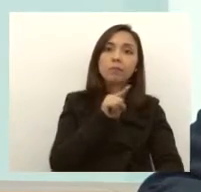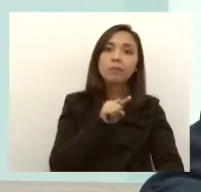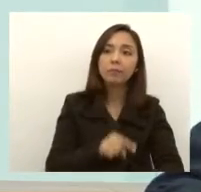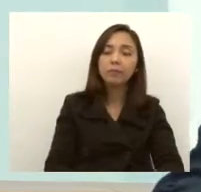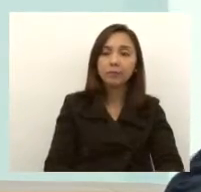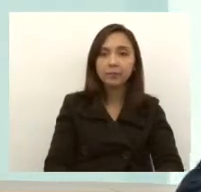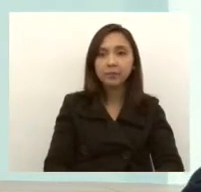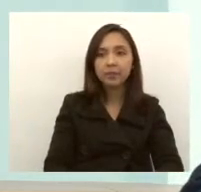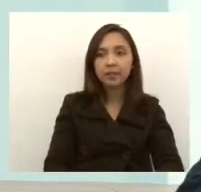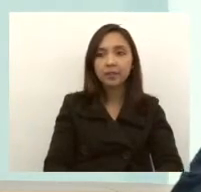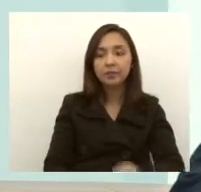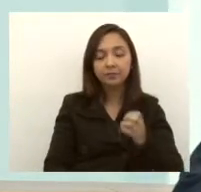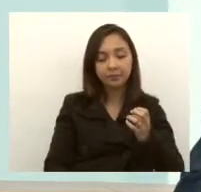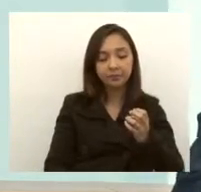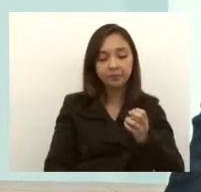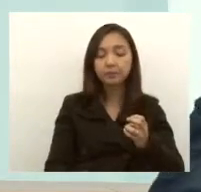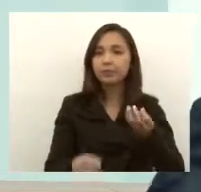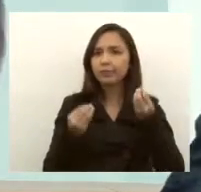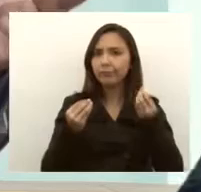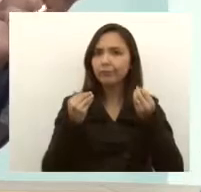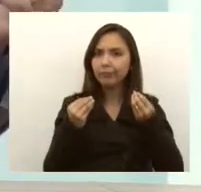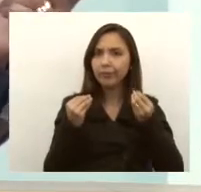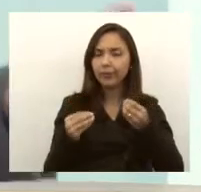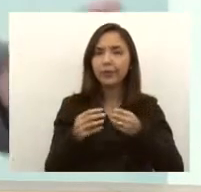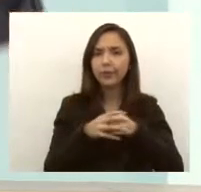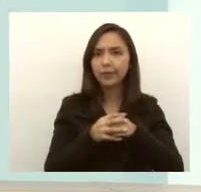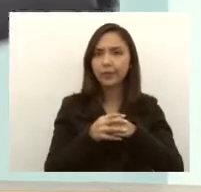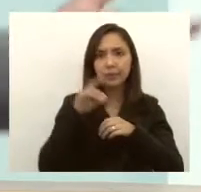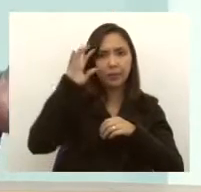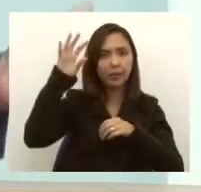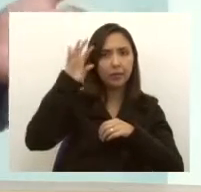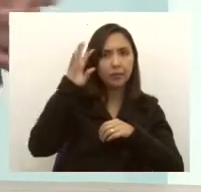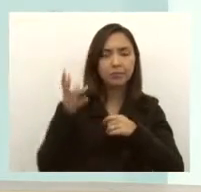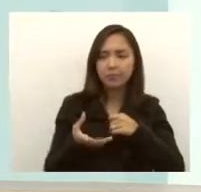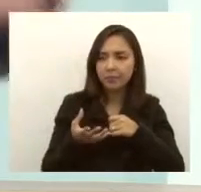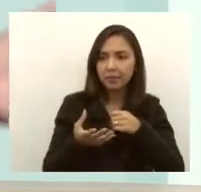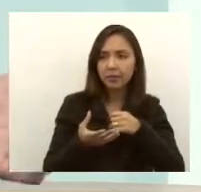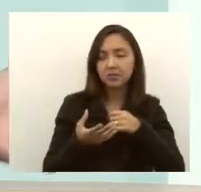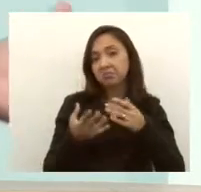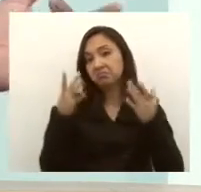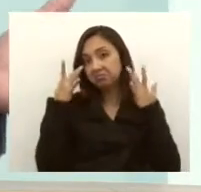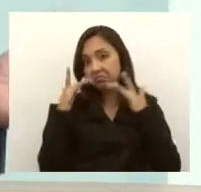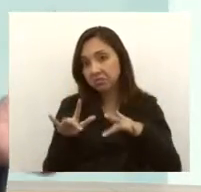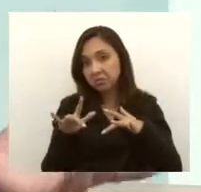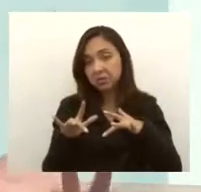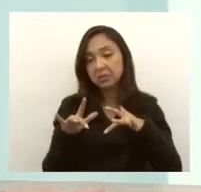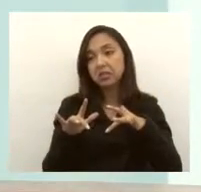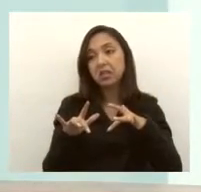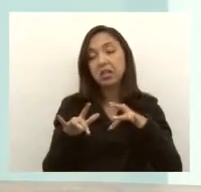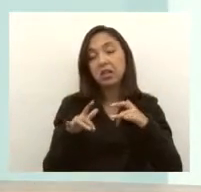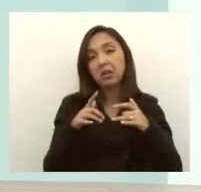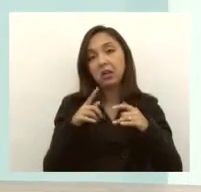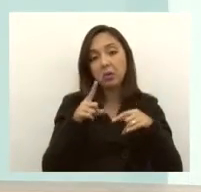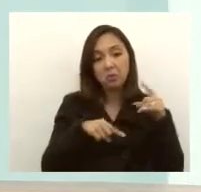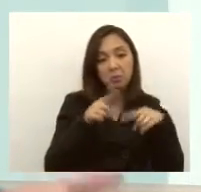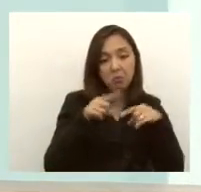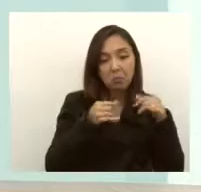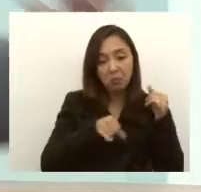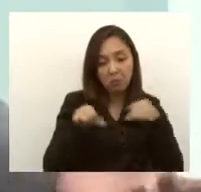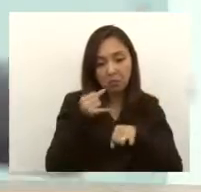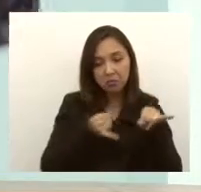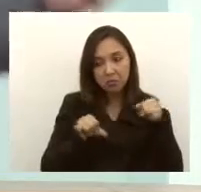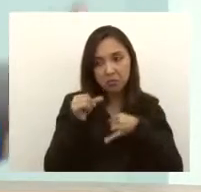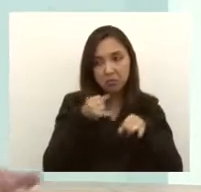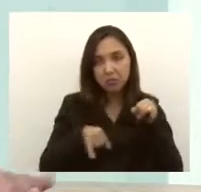pré-sal. Olha a alucinação. Eu não sei se usaram algum produto químico, se jogaram